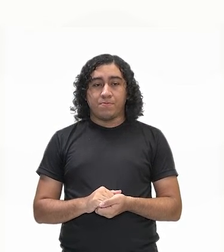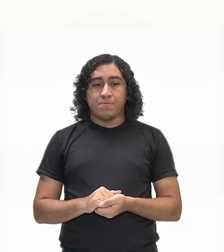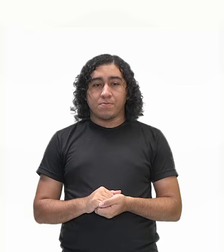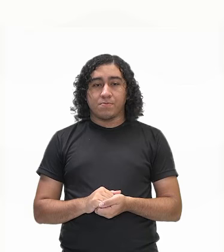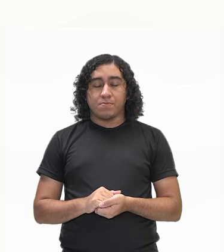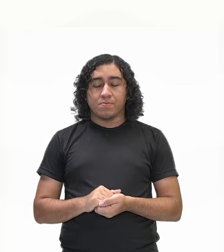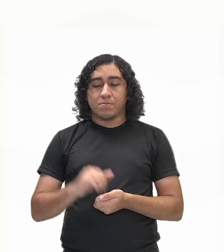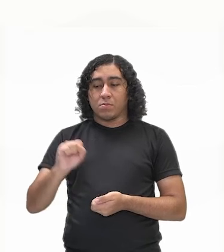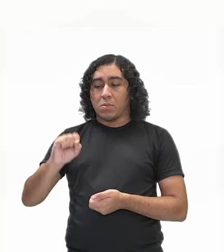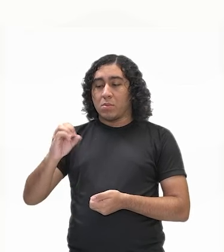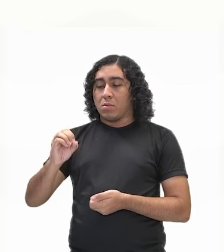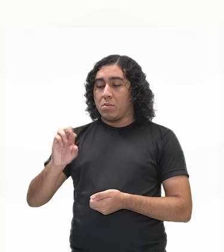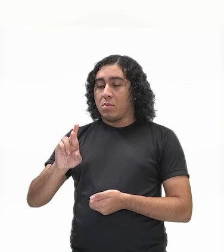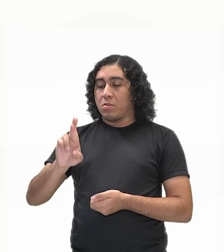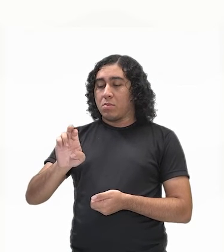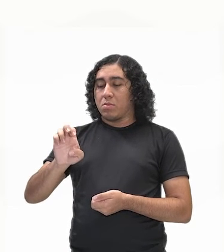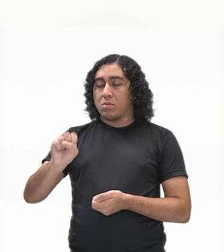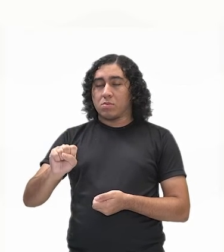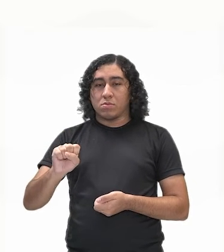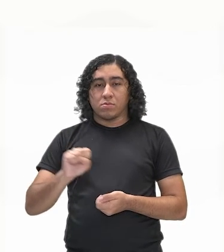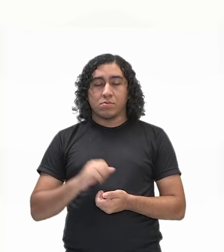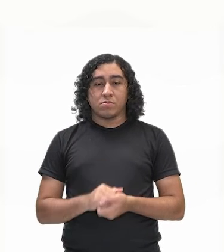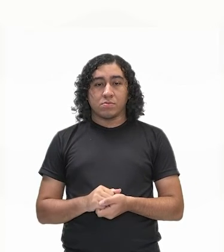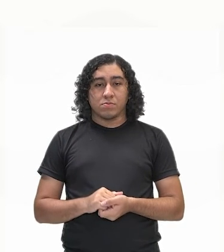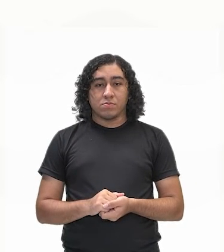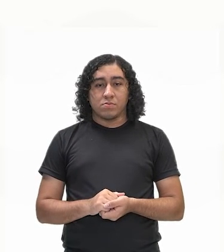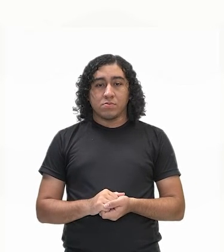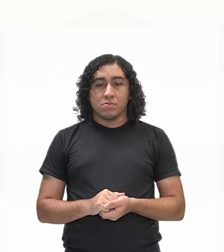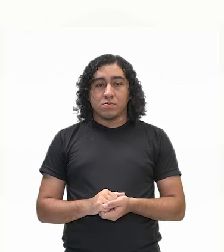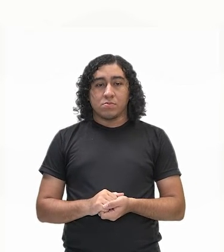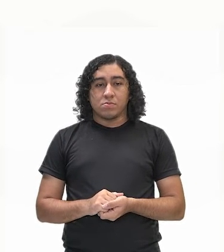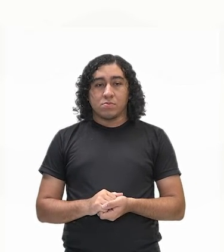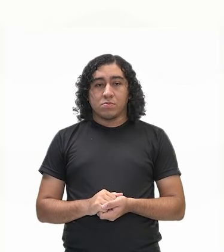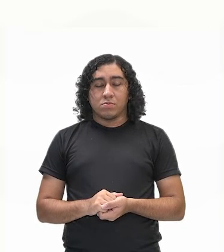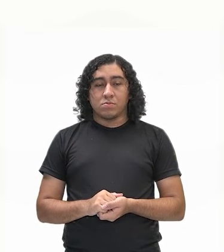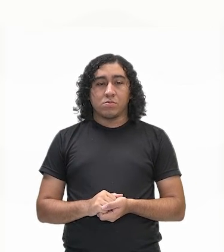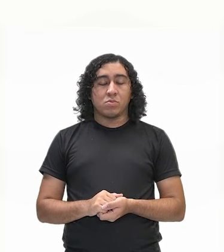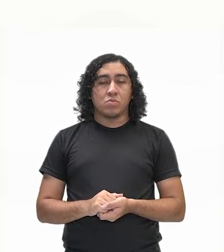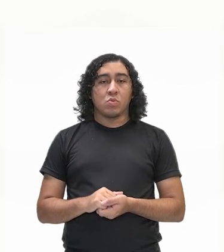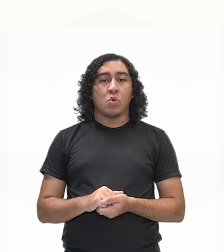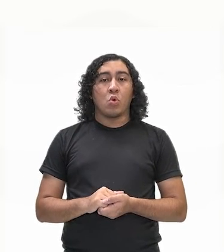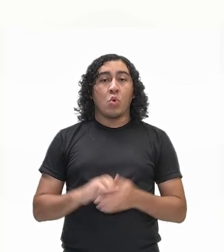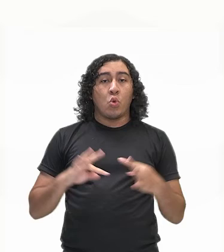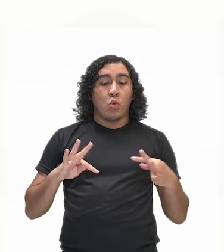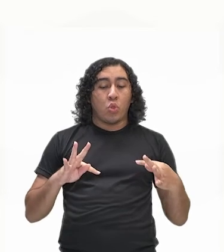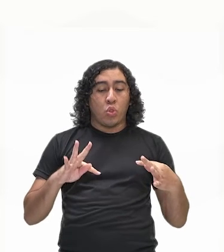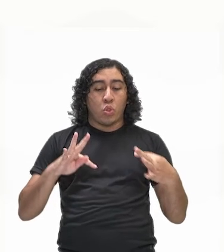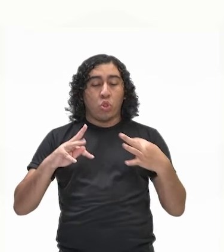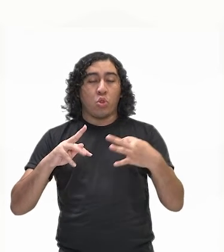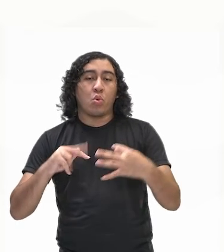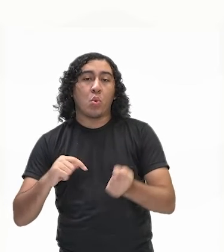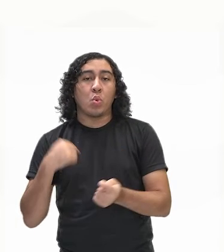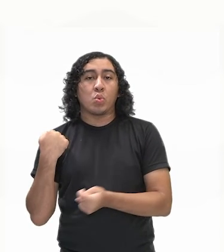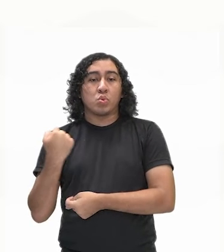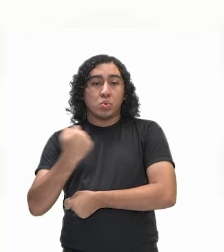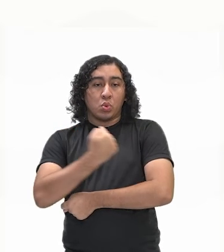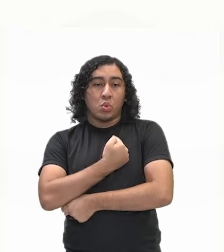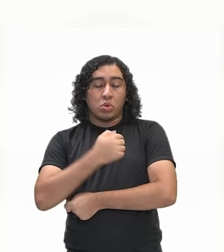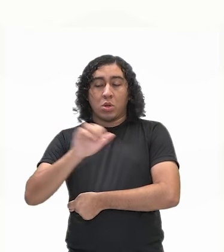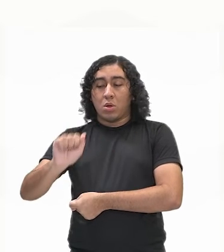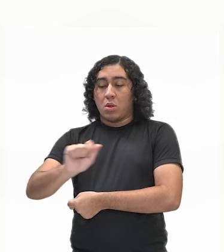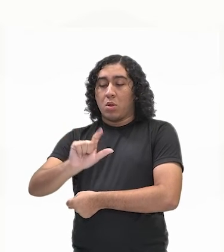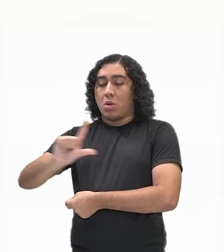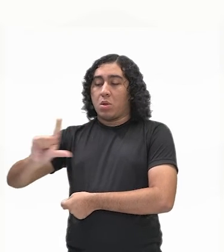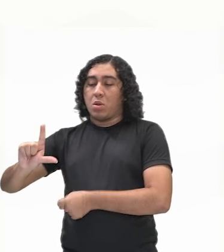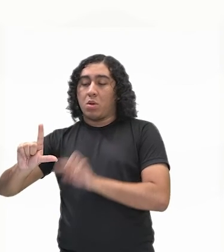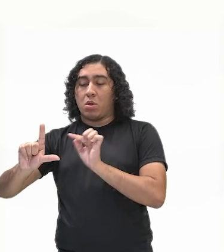of us had sores and infections on our hands. Todos nós, all